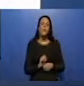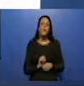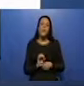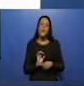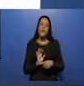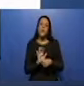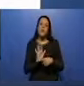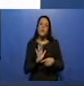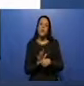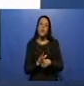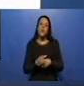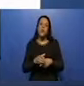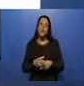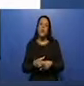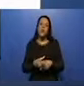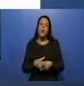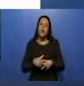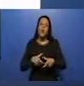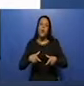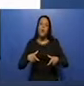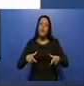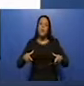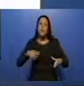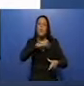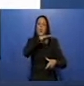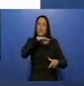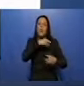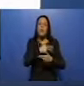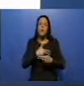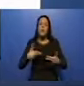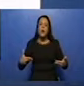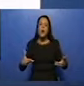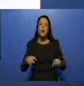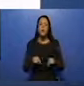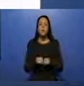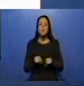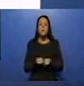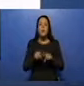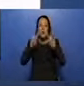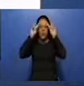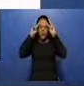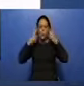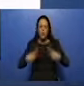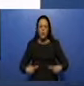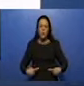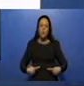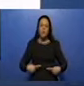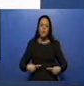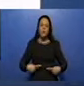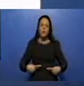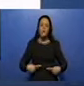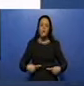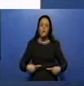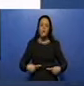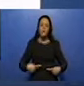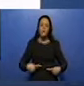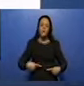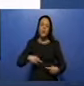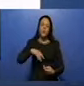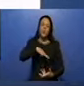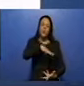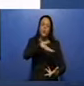número de animais e pessoas no continente. Por volta de 1800, muito do que